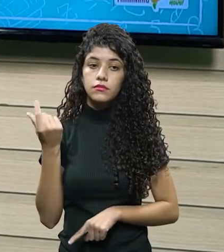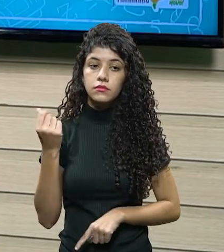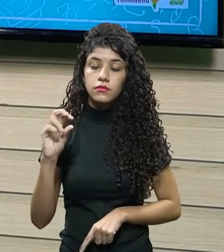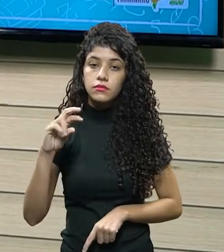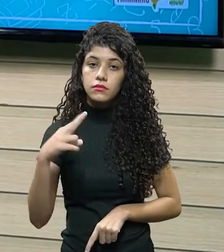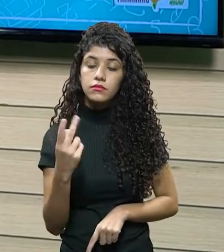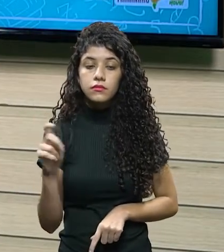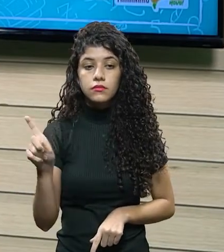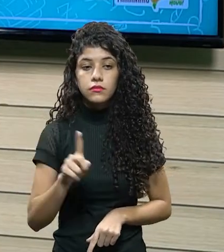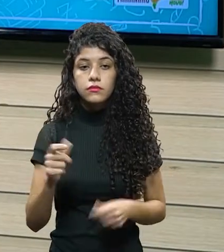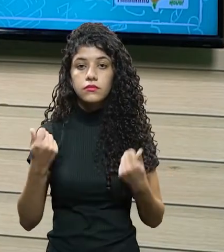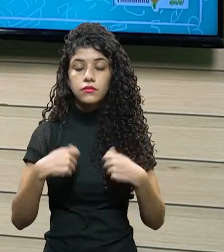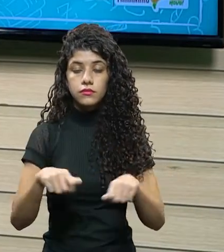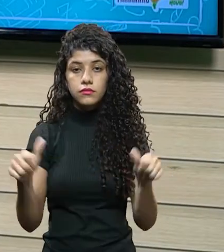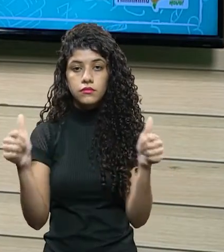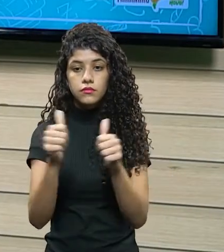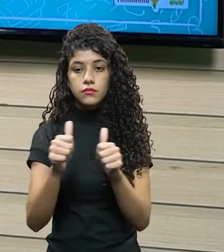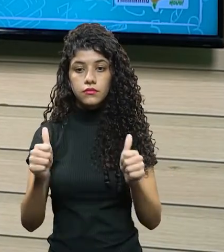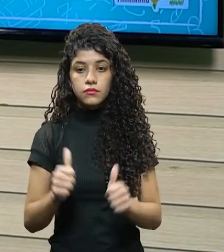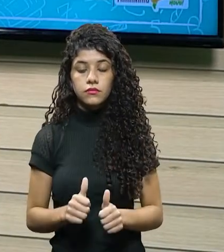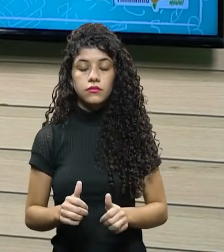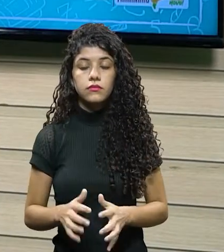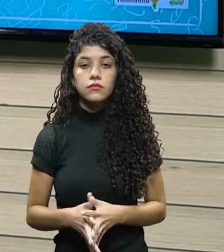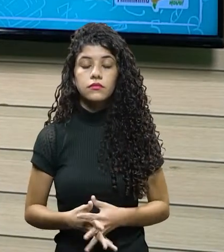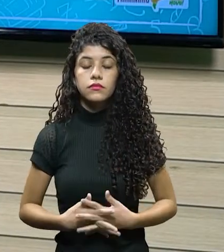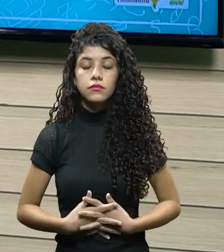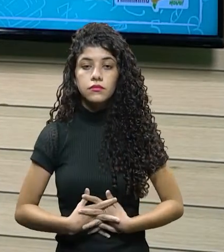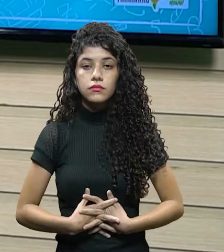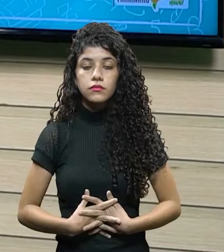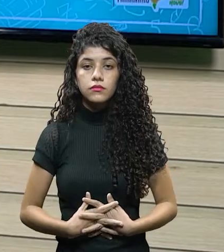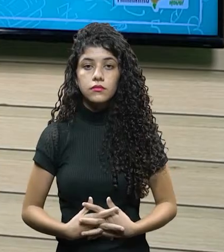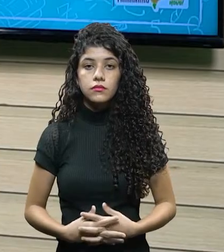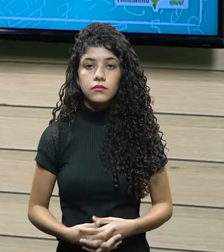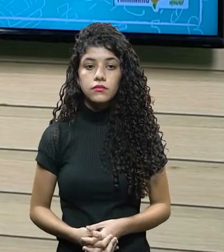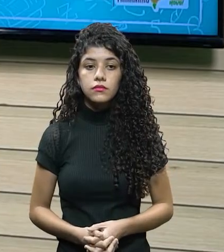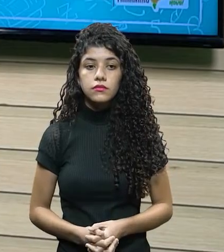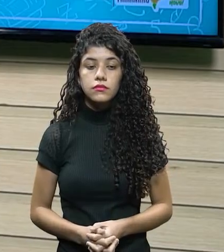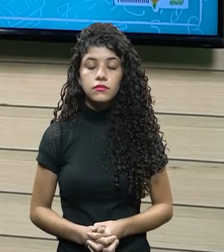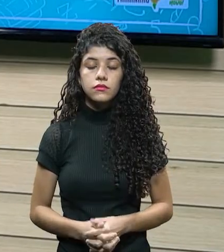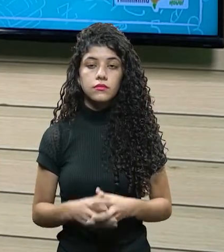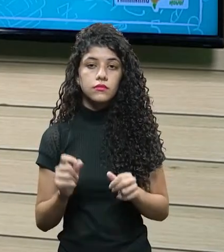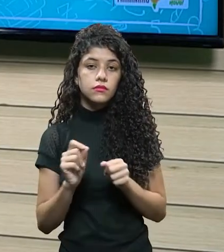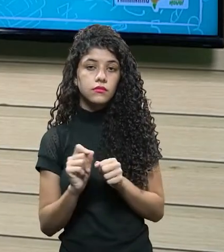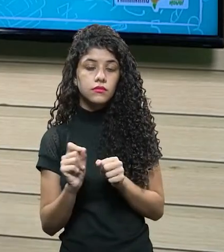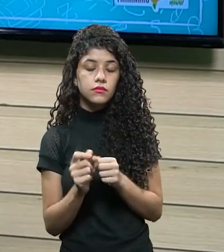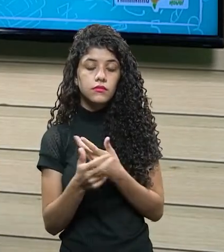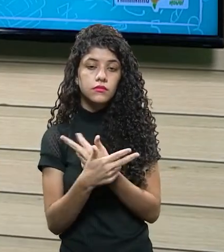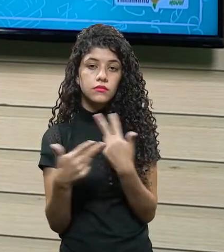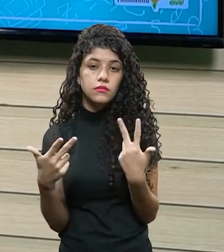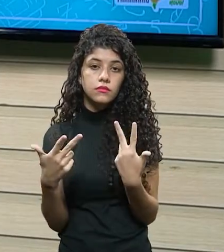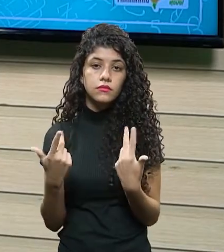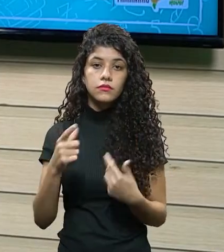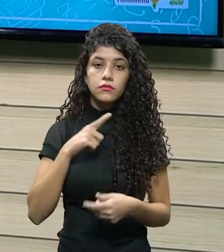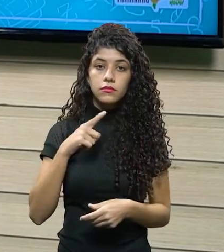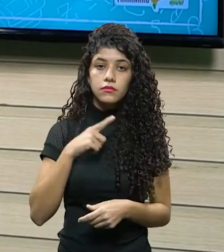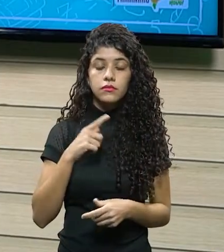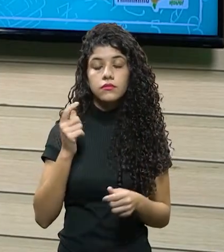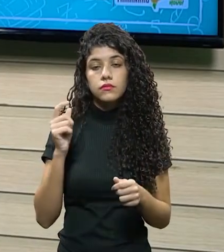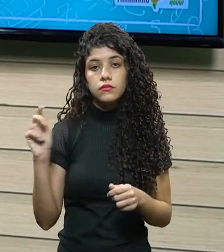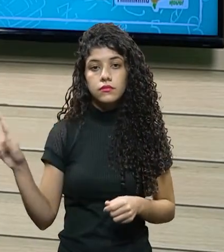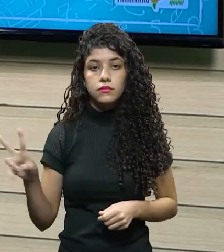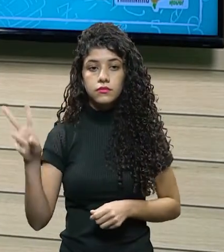preço ou não. Tudo isso deve ser analisado. Talvez para determinado produto, a fabricação de tantas peças tem um